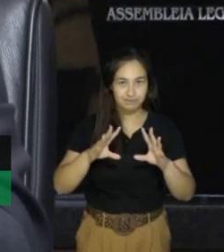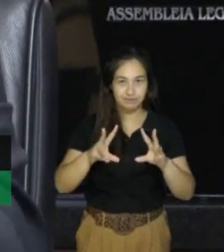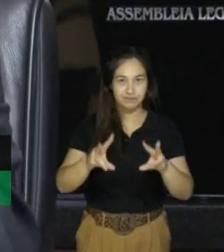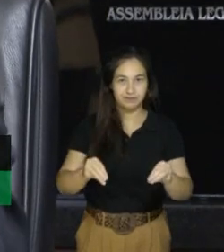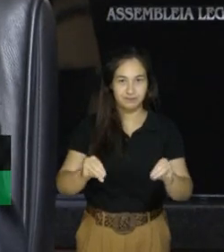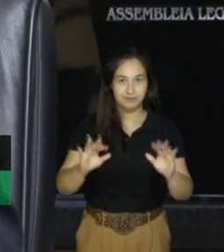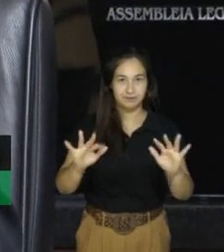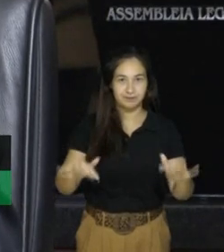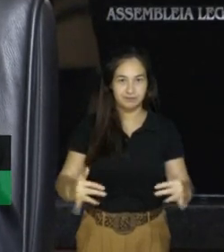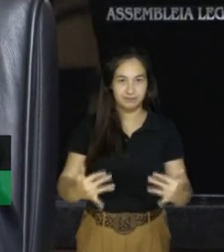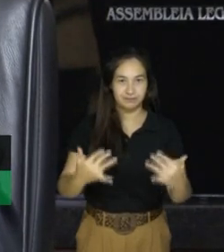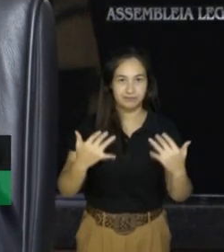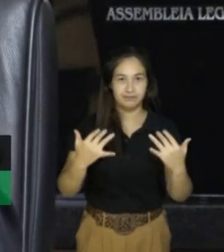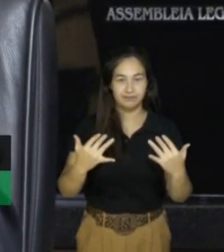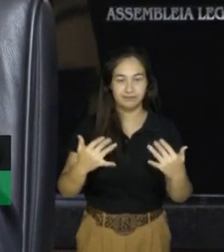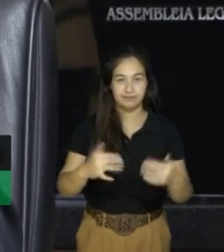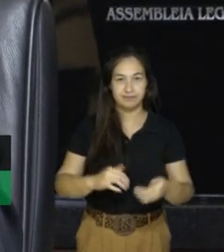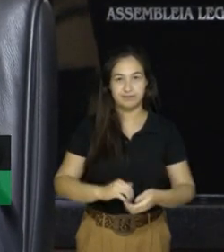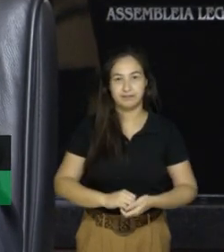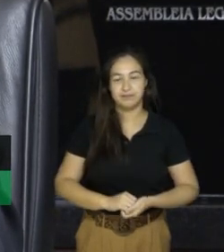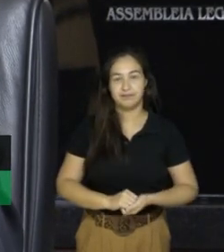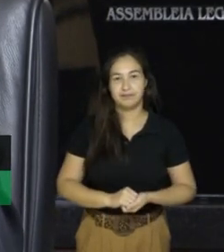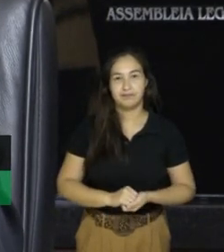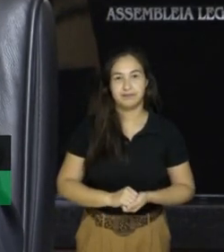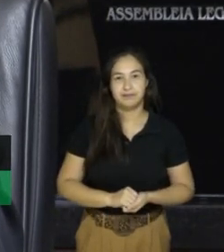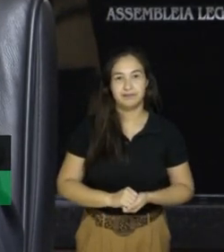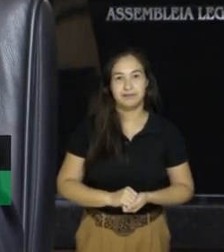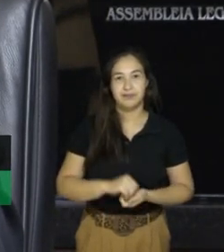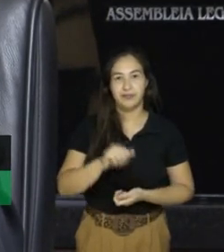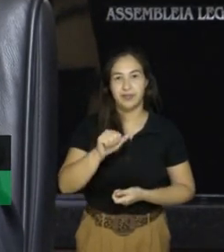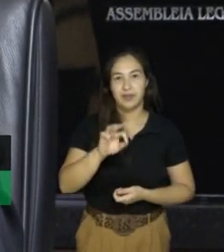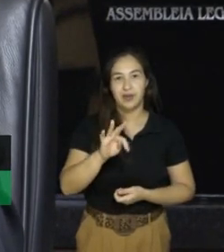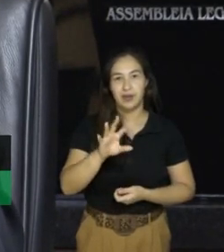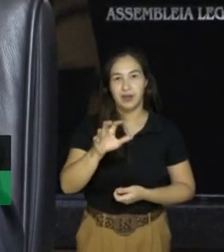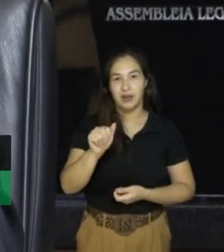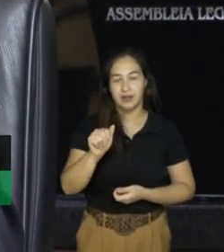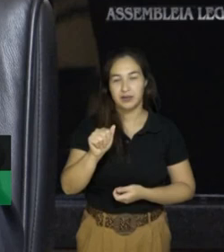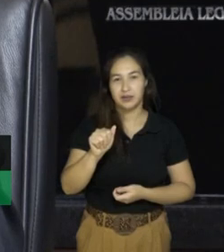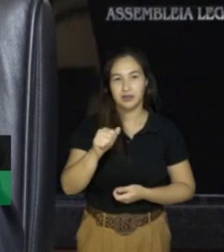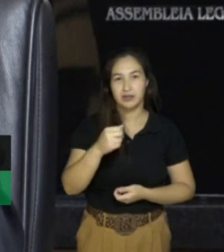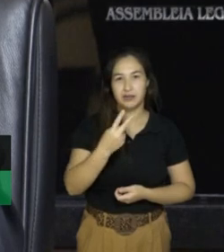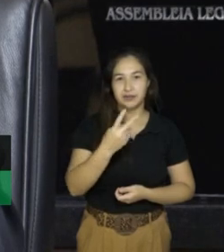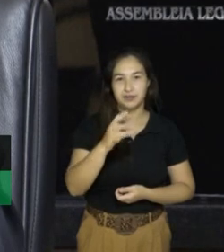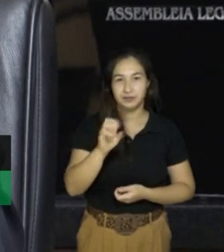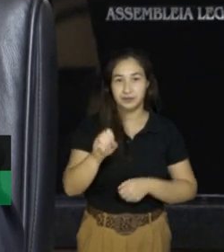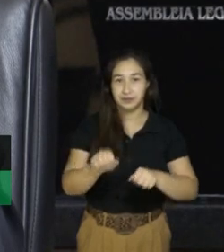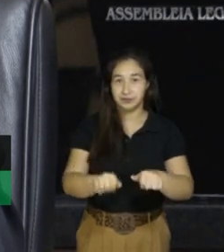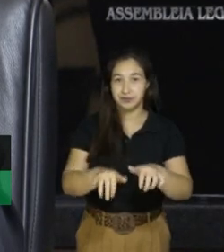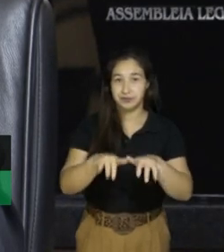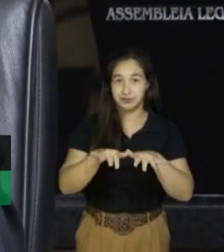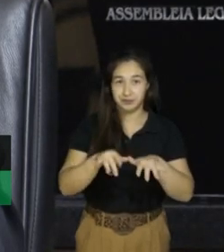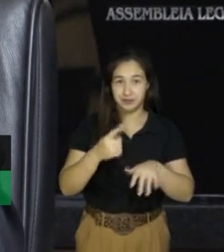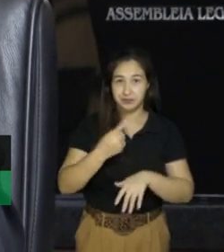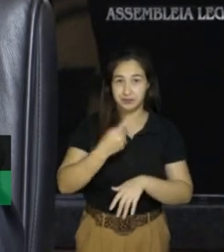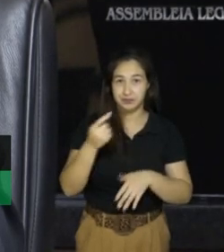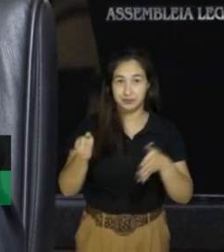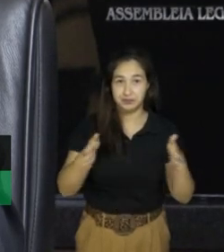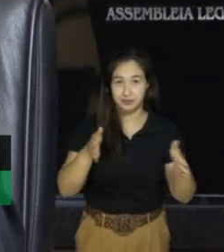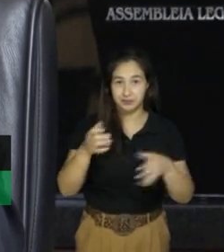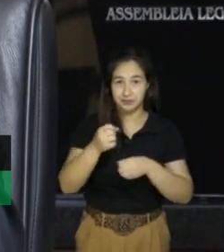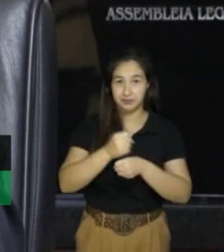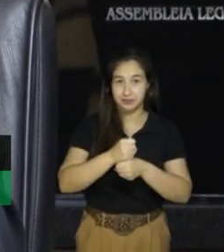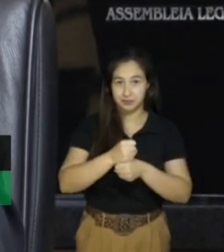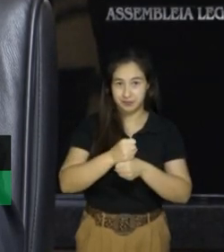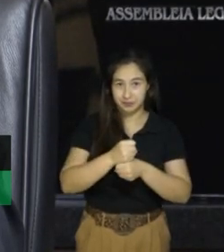aqueles e aquelas que nos acompanham ata da vigésima sessão ordinária da primeira sessão Legislativa